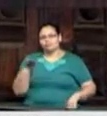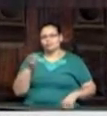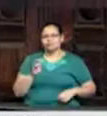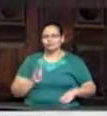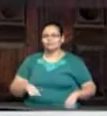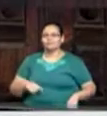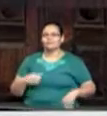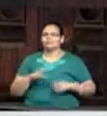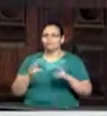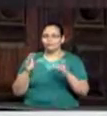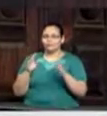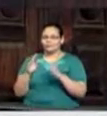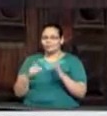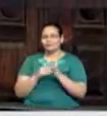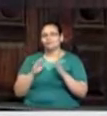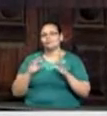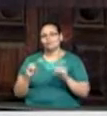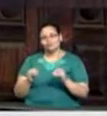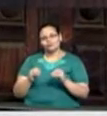Tudo isso